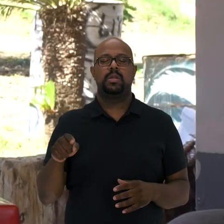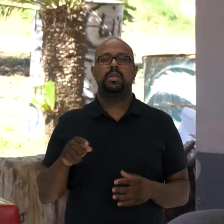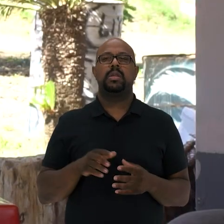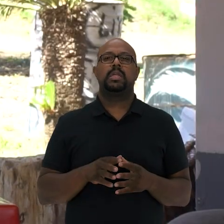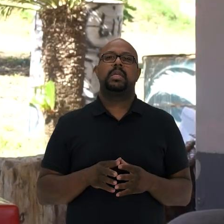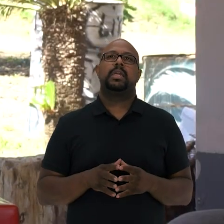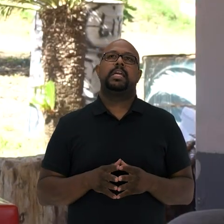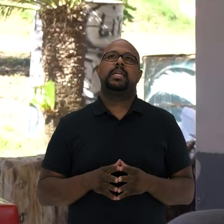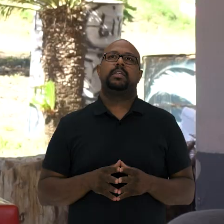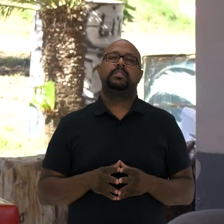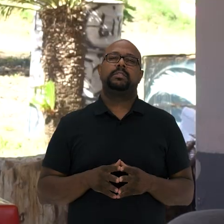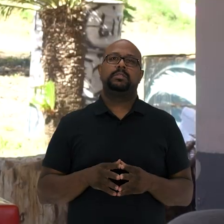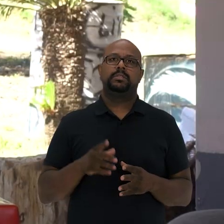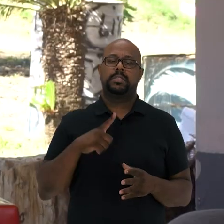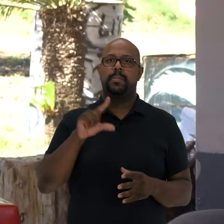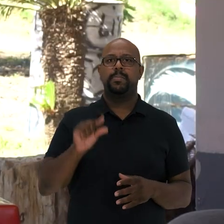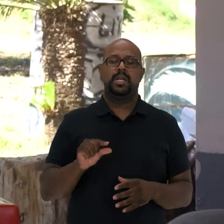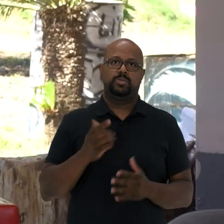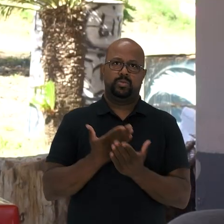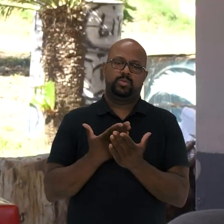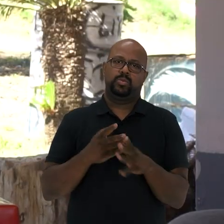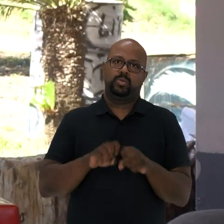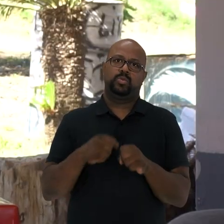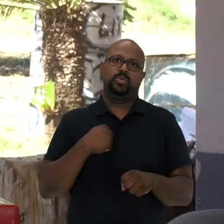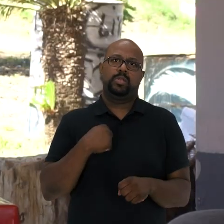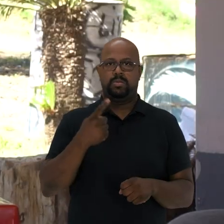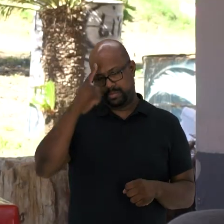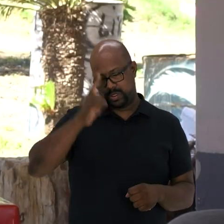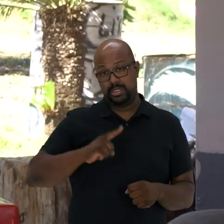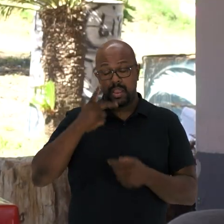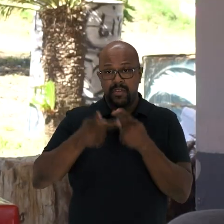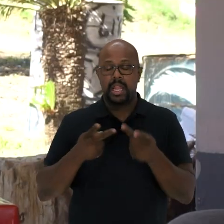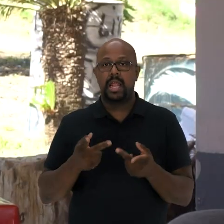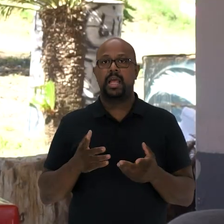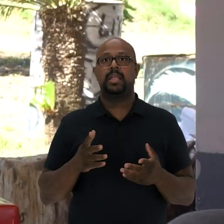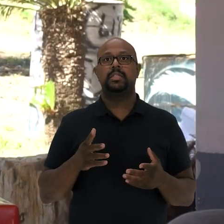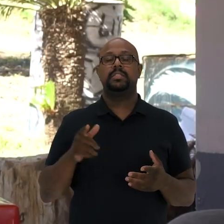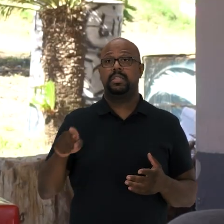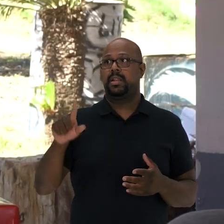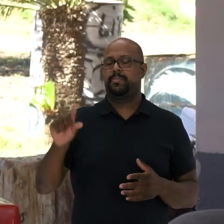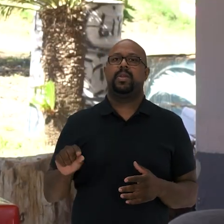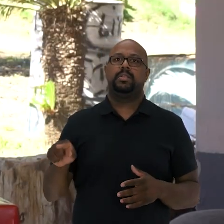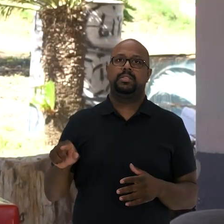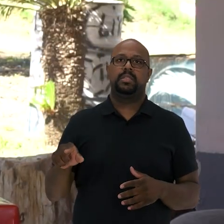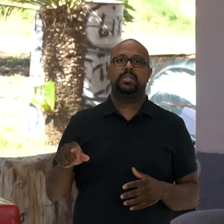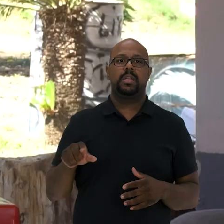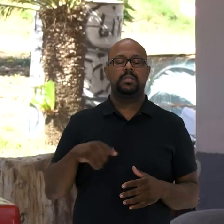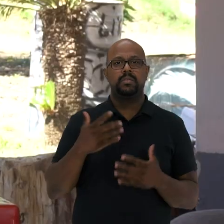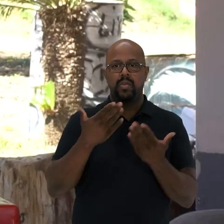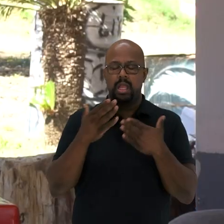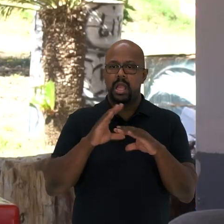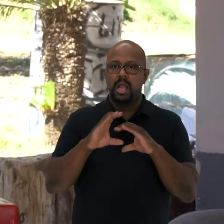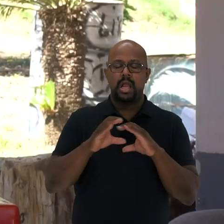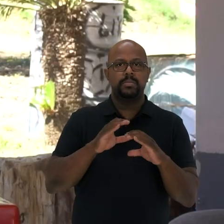Flores, tinha menos estudo que eu. E eu também não sei falar, mas E ele menos ainda. E